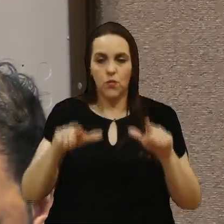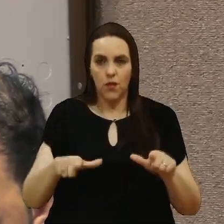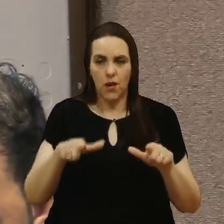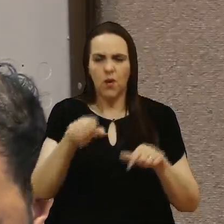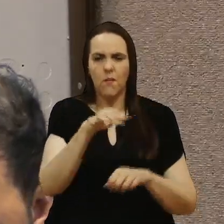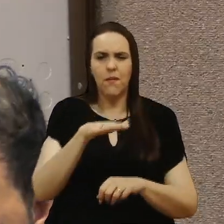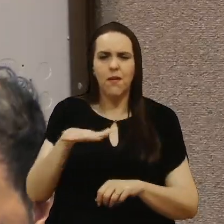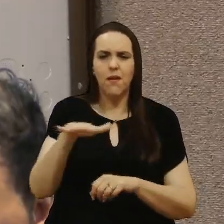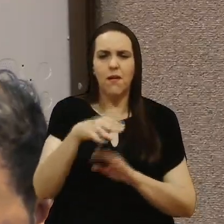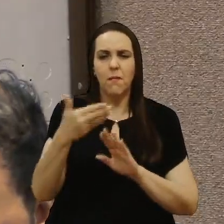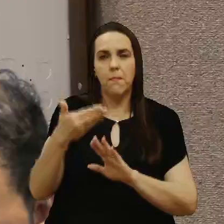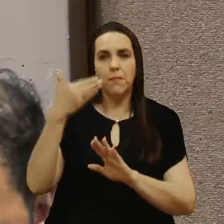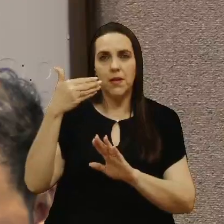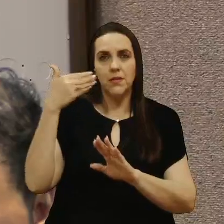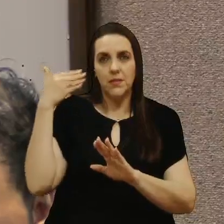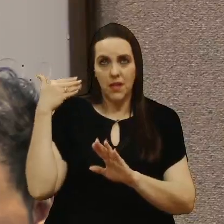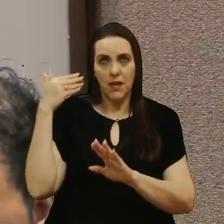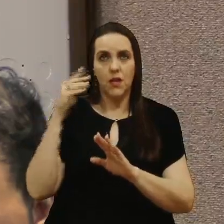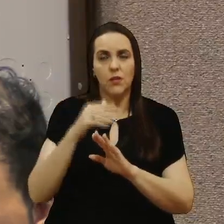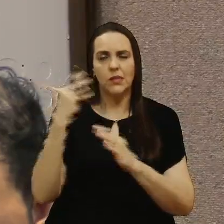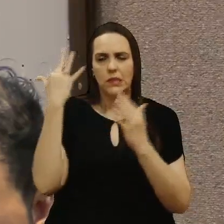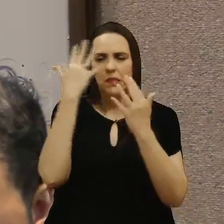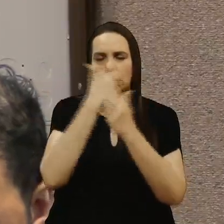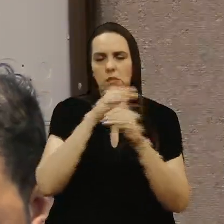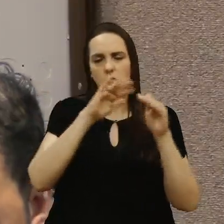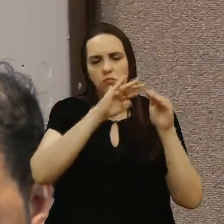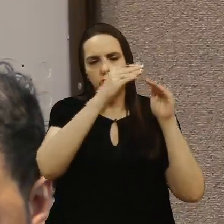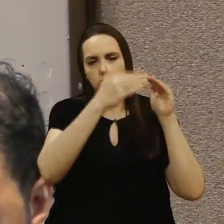no passado foi ocupado por belas videiras.